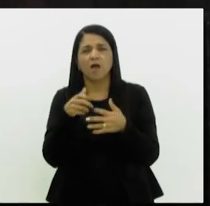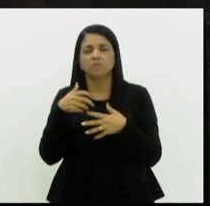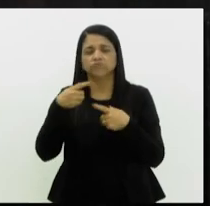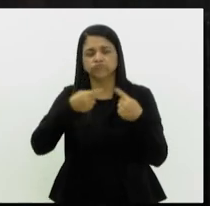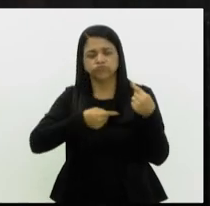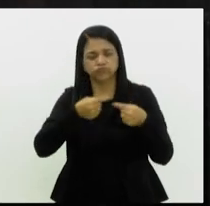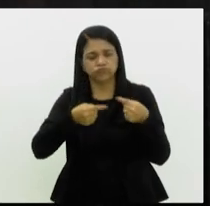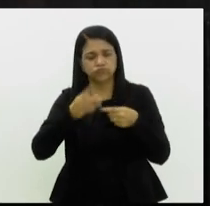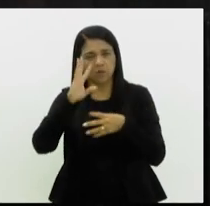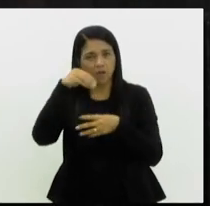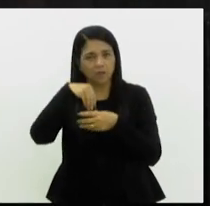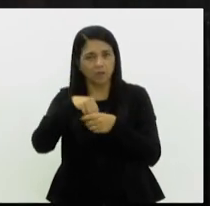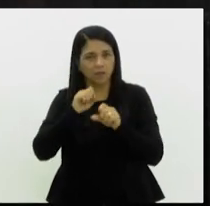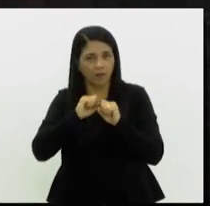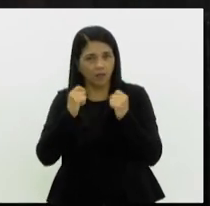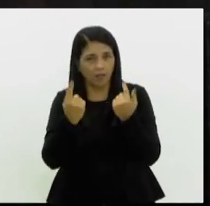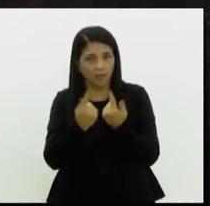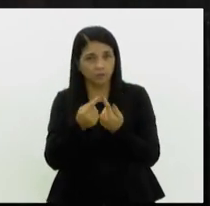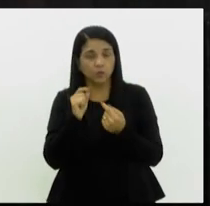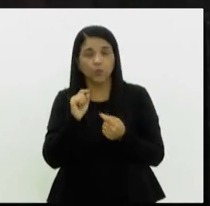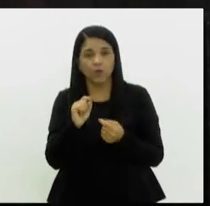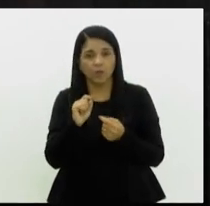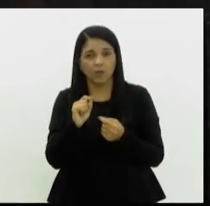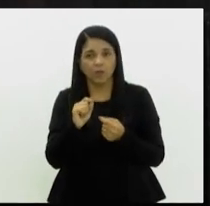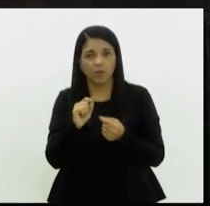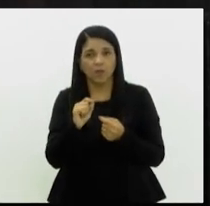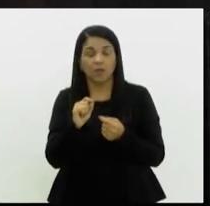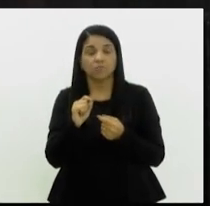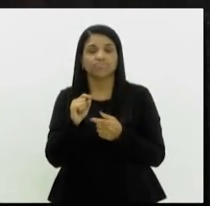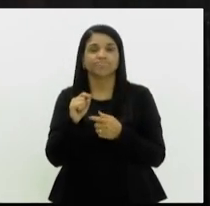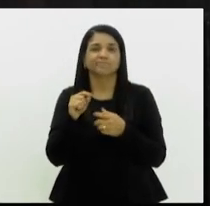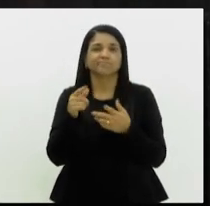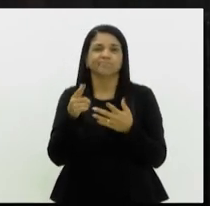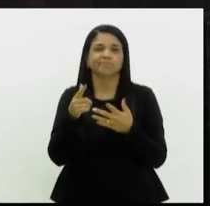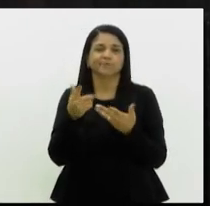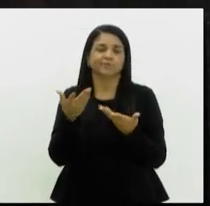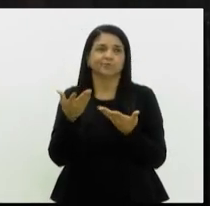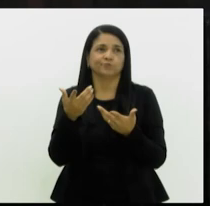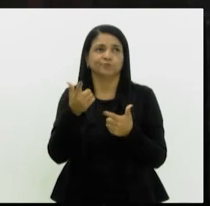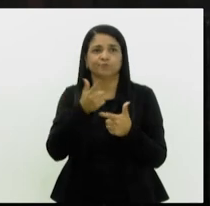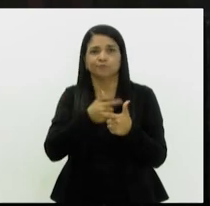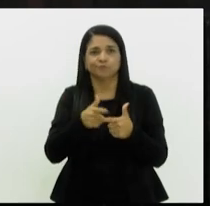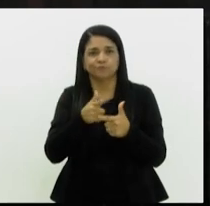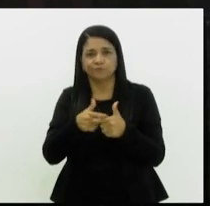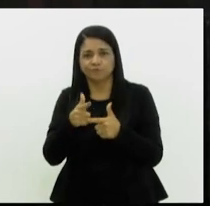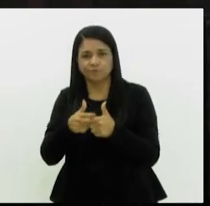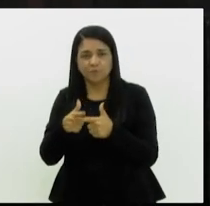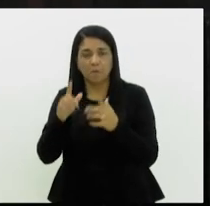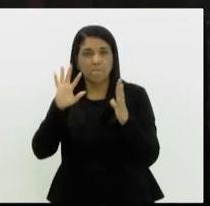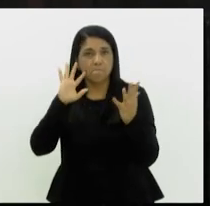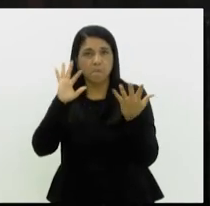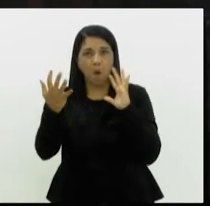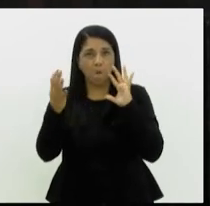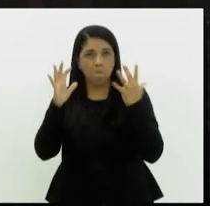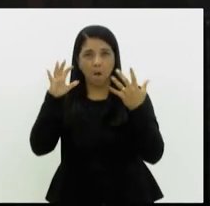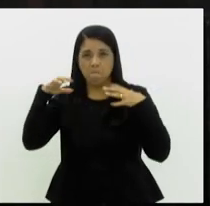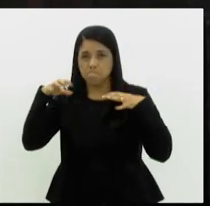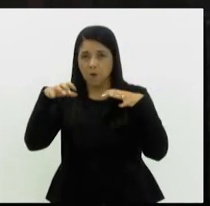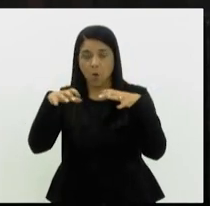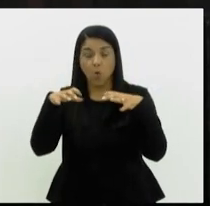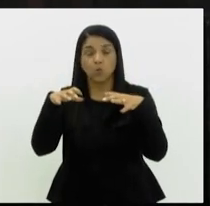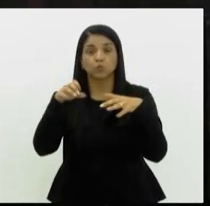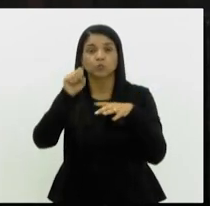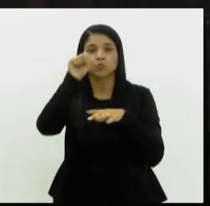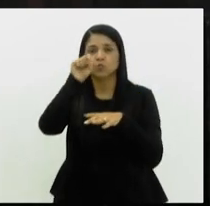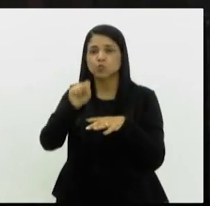nessa casa, que trata da calamidade no sul do nosso país. É verdade, todos sabem, cada vez